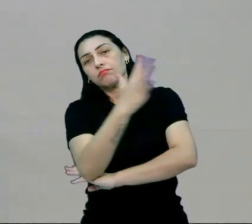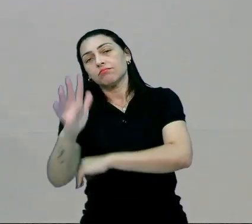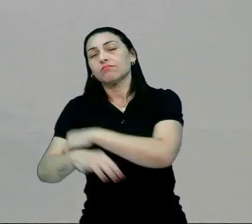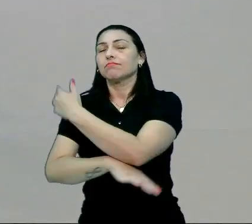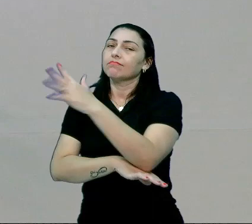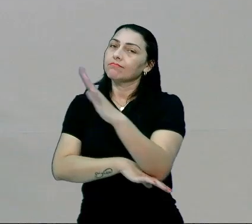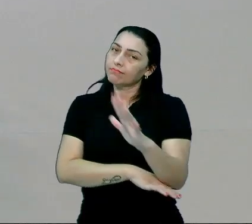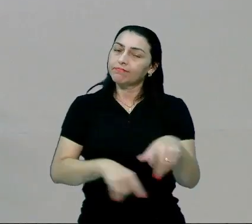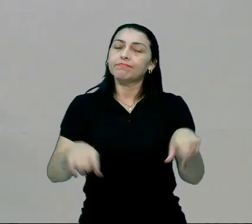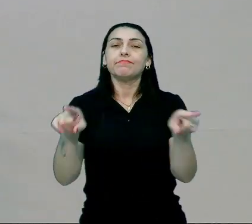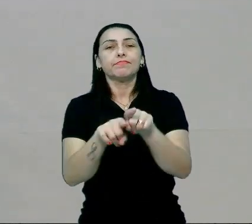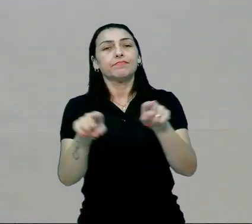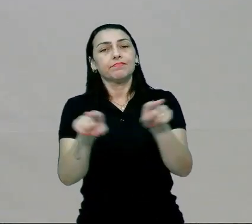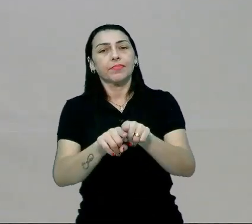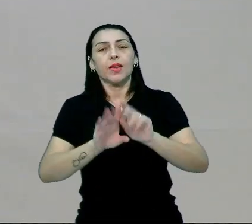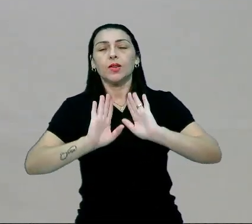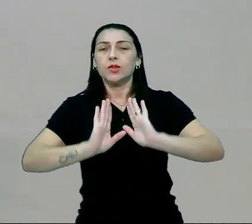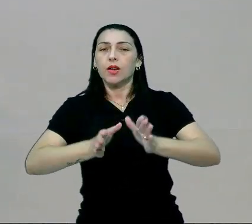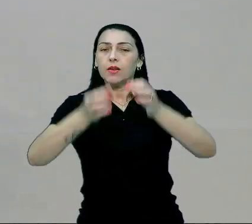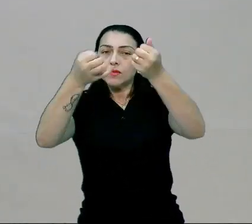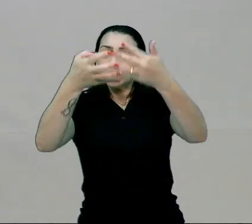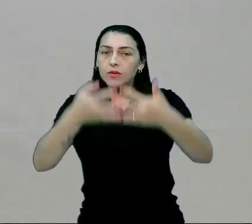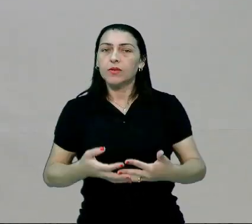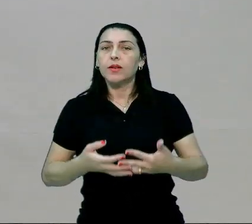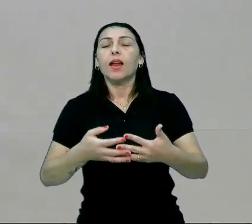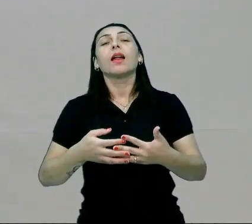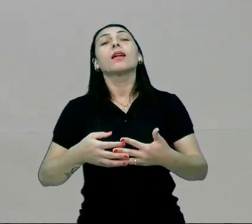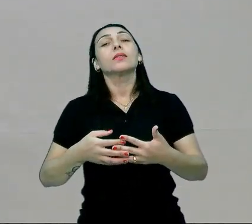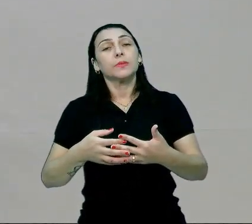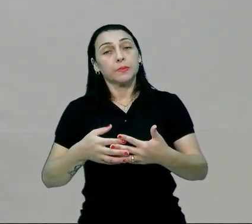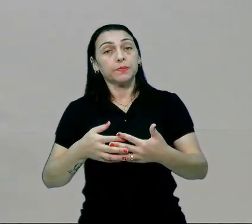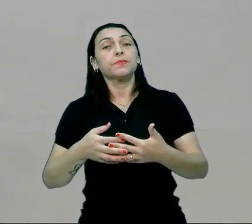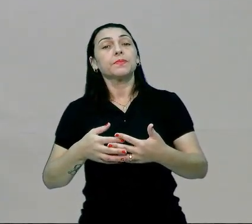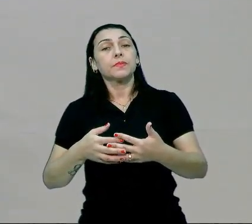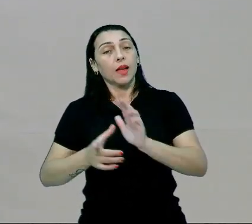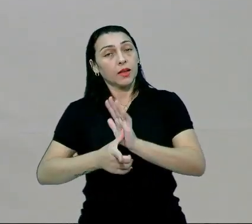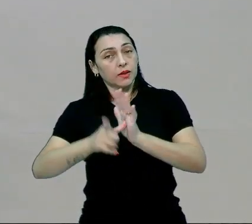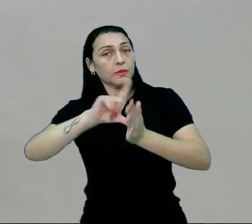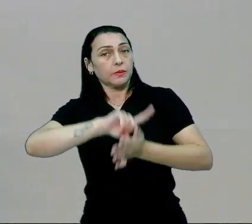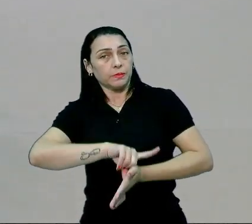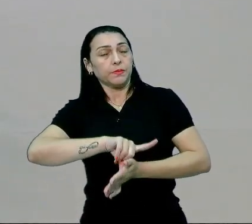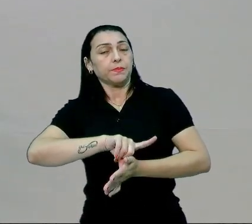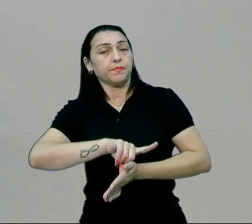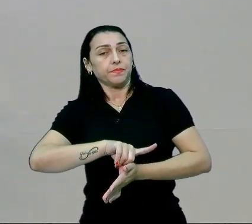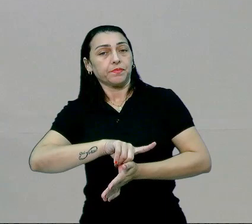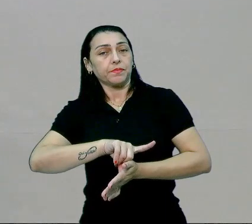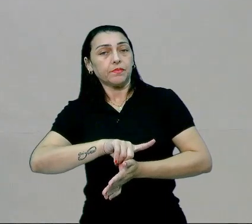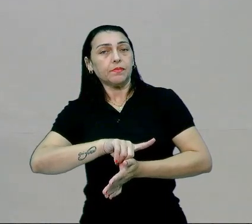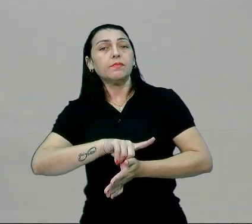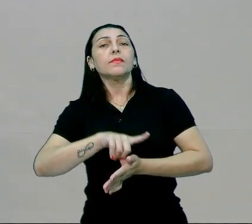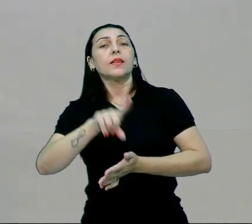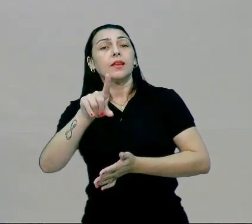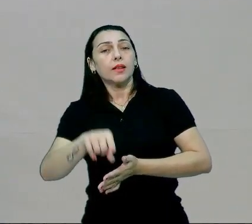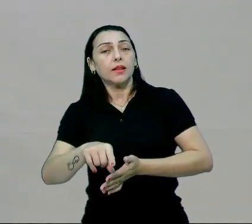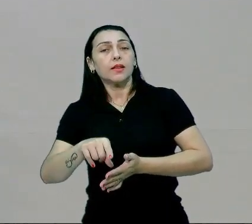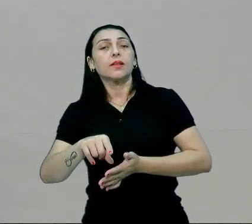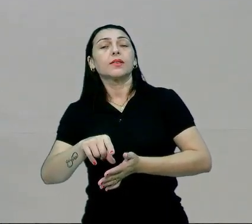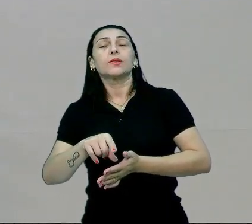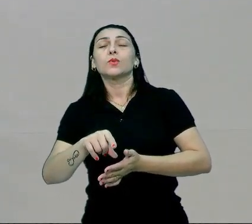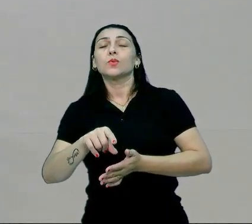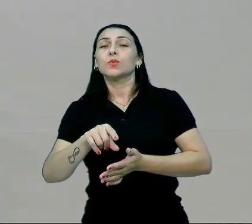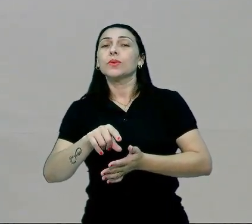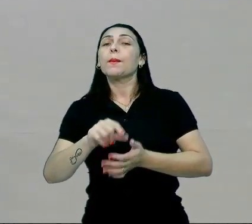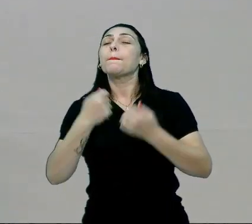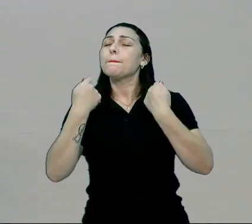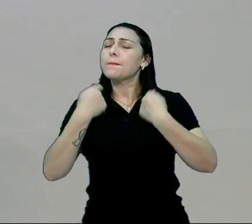ambiental. E conforme nós mencionamos, eu mencionei, aliás, anteriormente, isso é